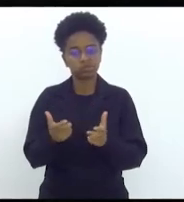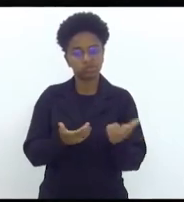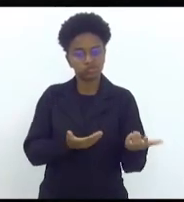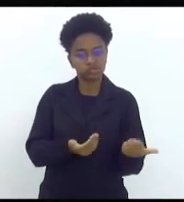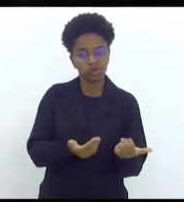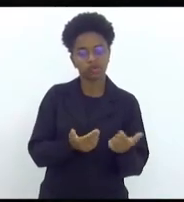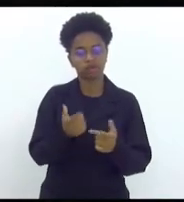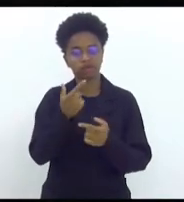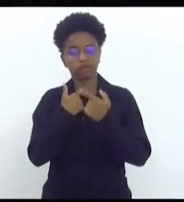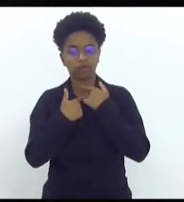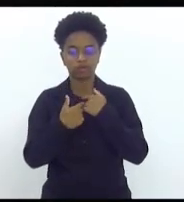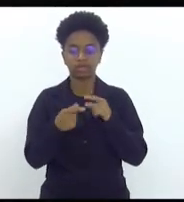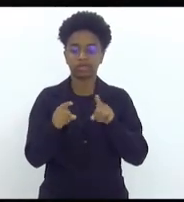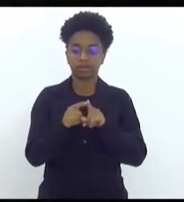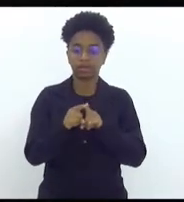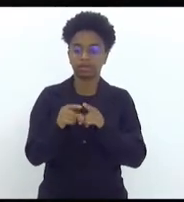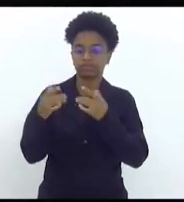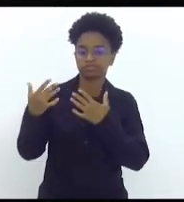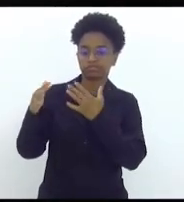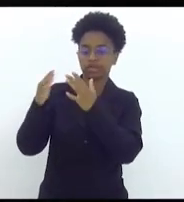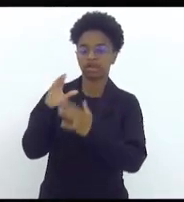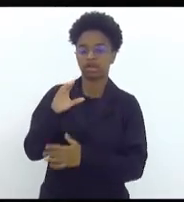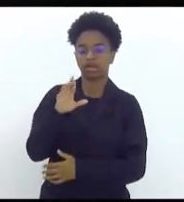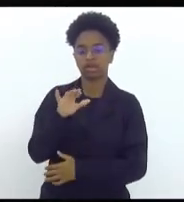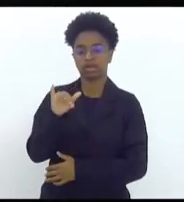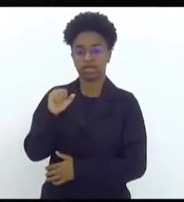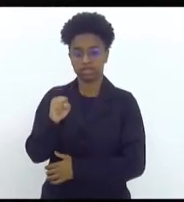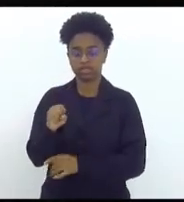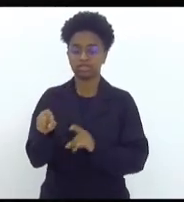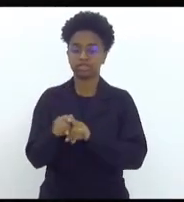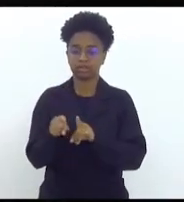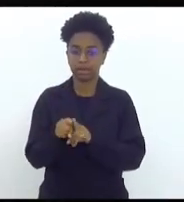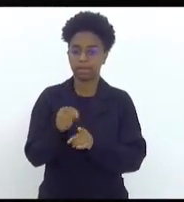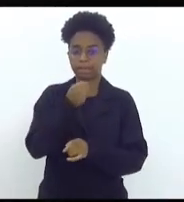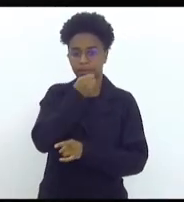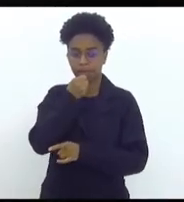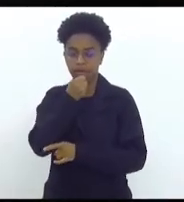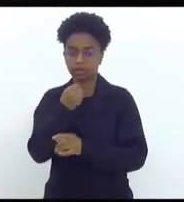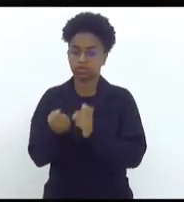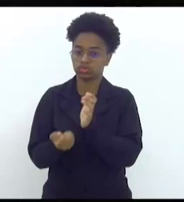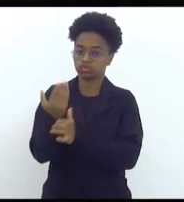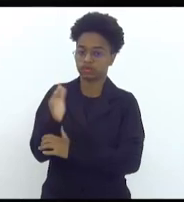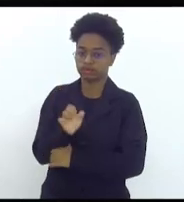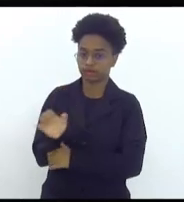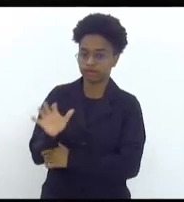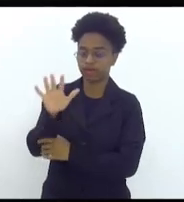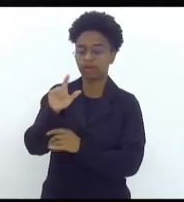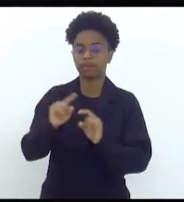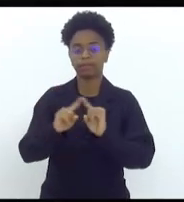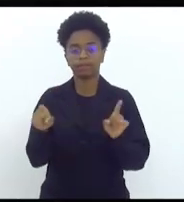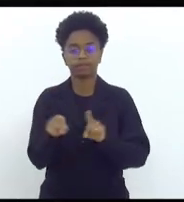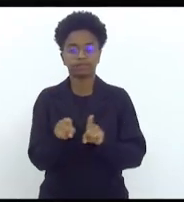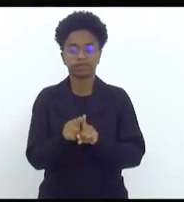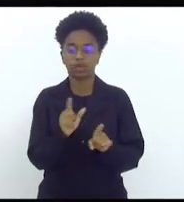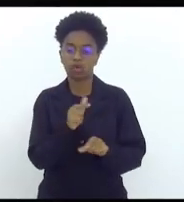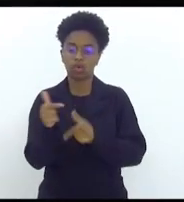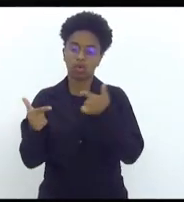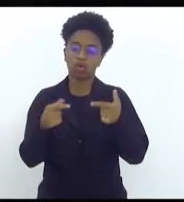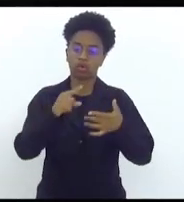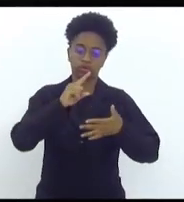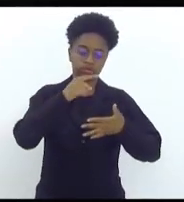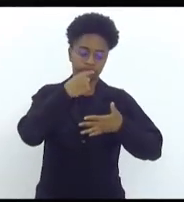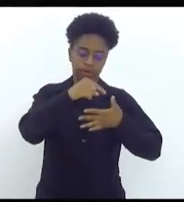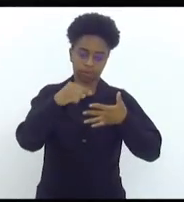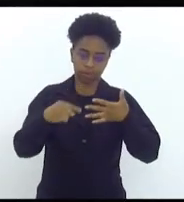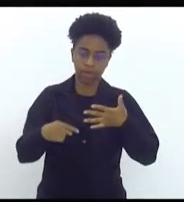jovens um salve é o Chris Beach lá de Manguinho que é um Beat Maker vindo da favela mas é também os outros elementos é